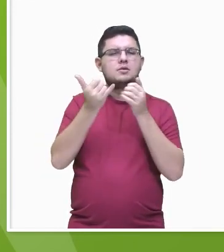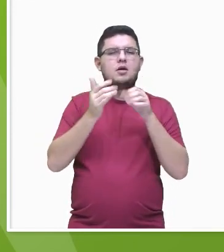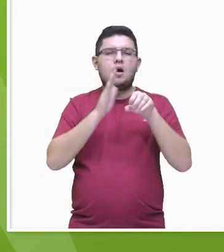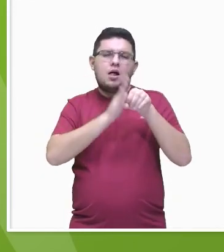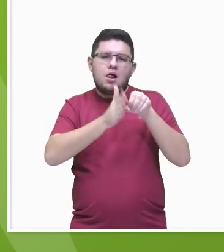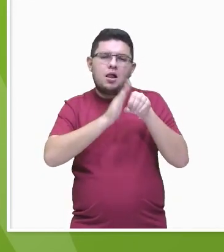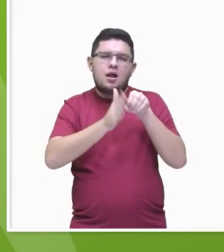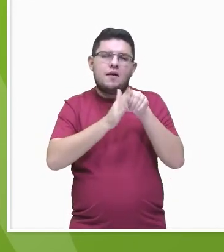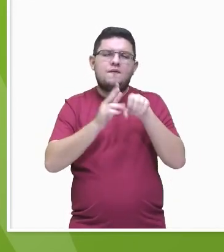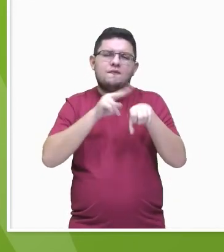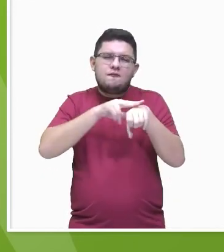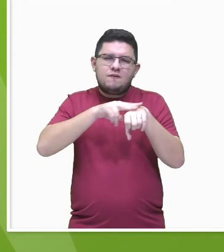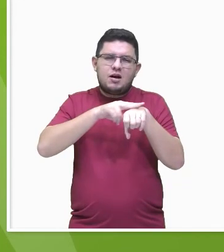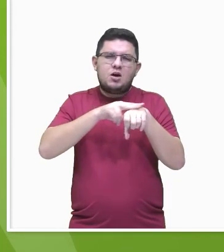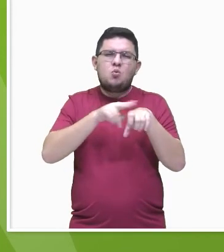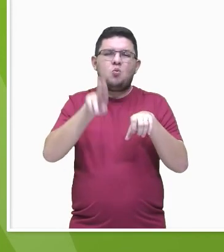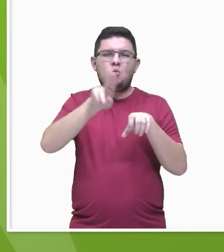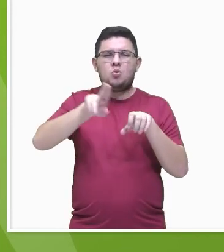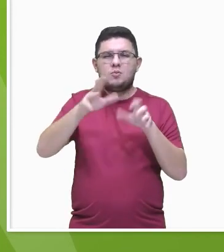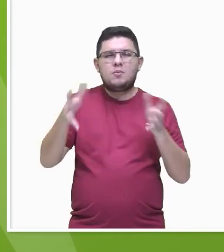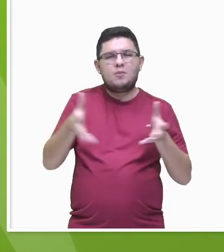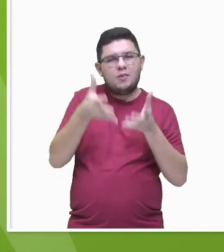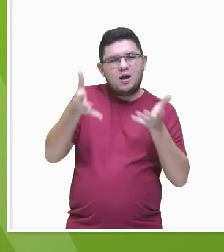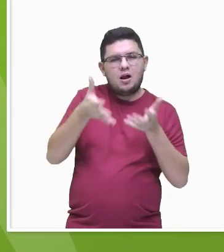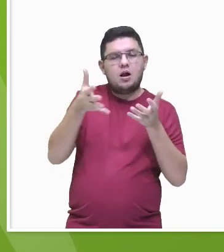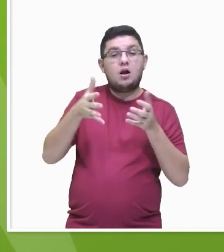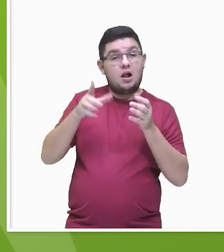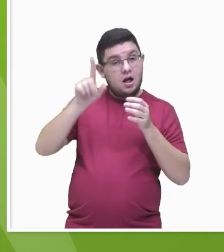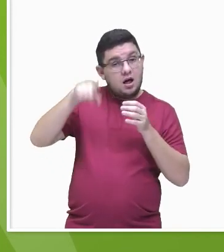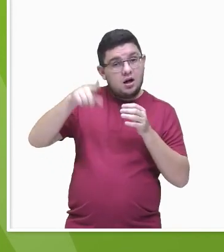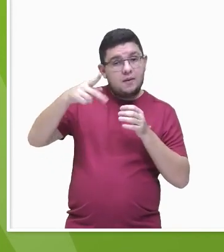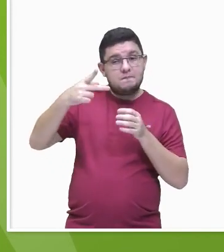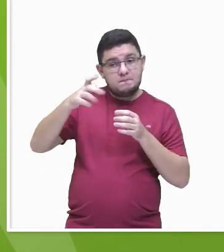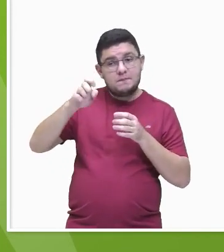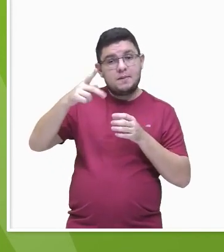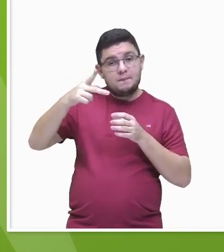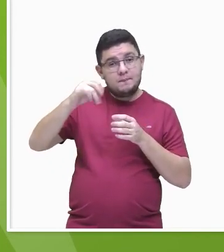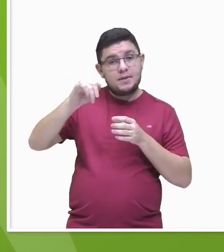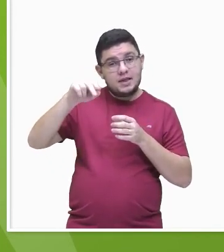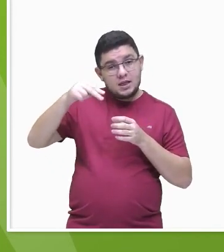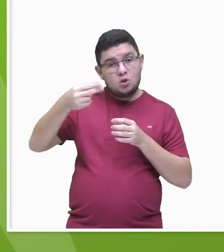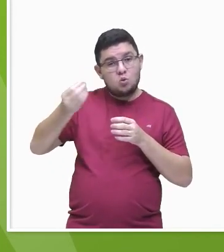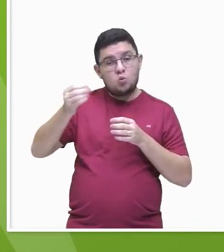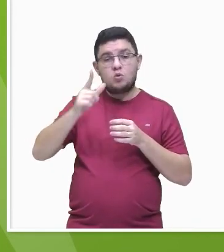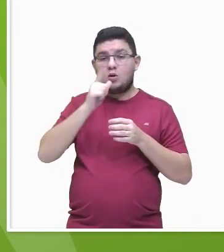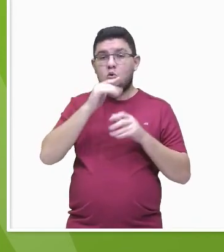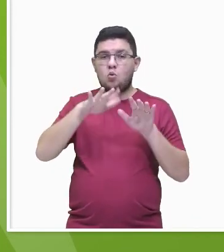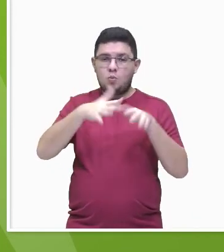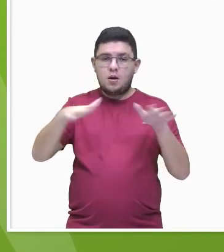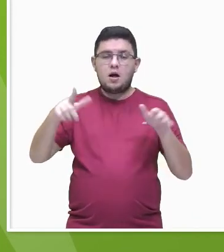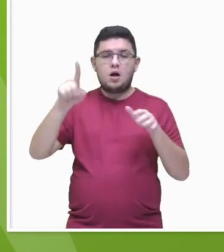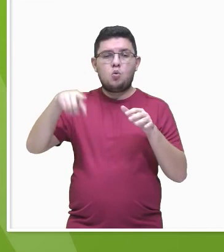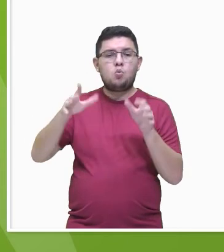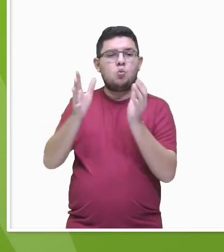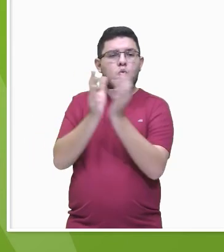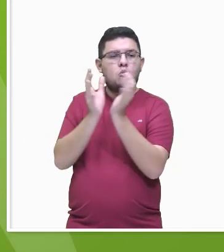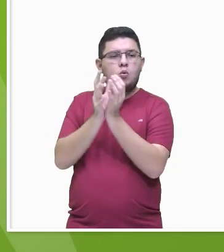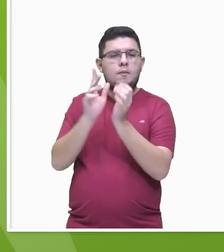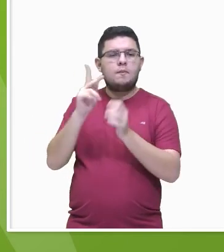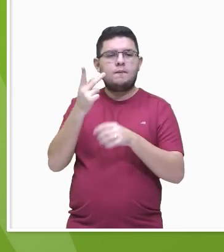gente utiliza na salada. Então esse daí é o pepino do mar, certo? E ele faz parte do grupo